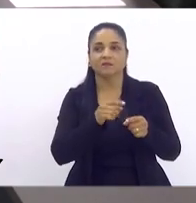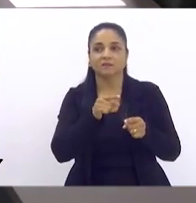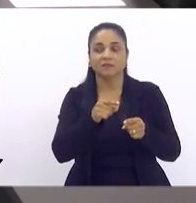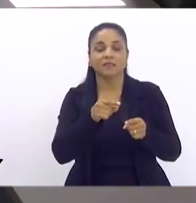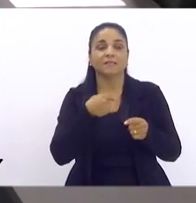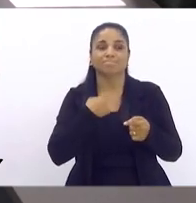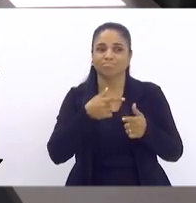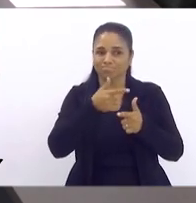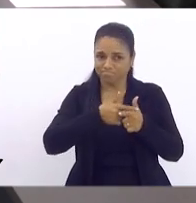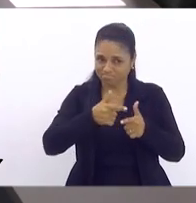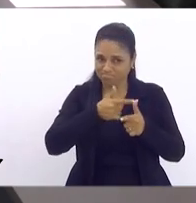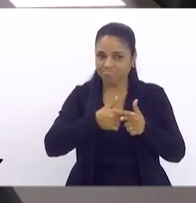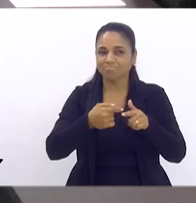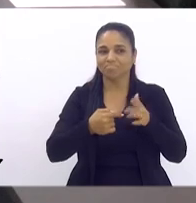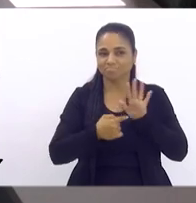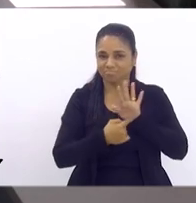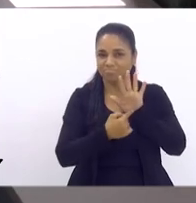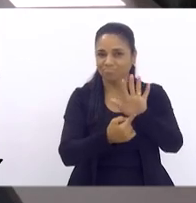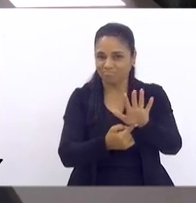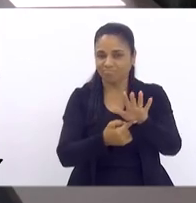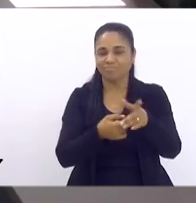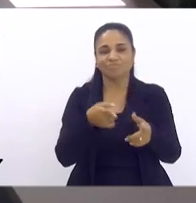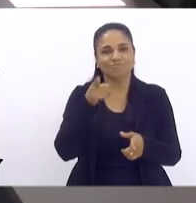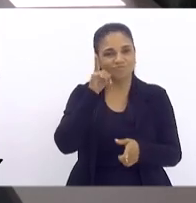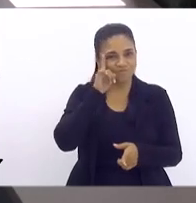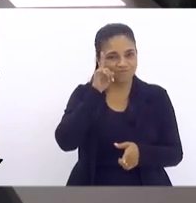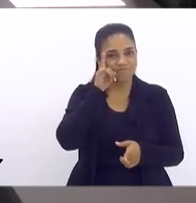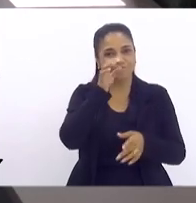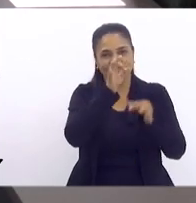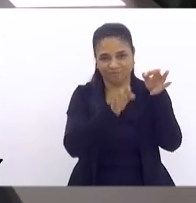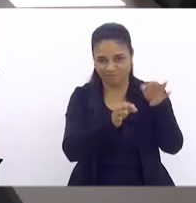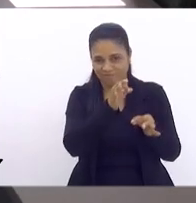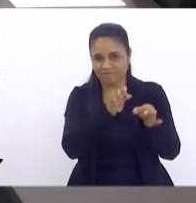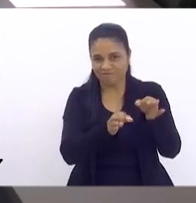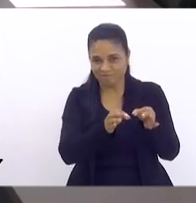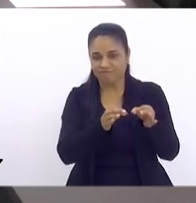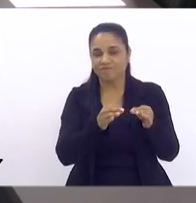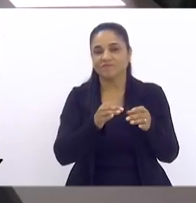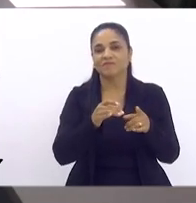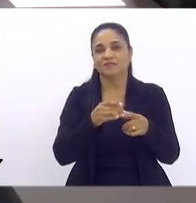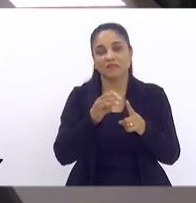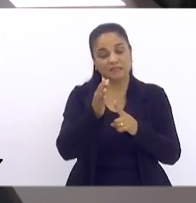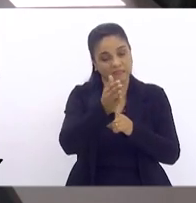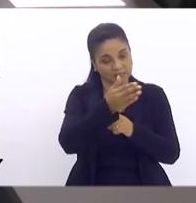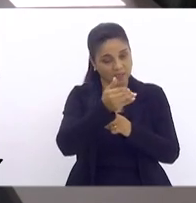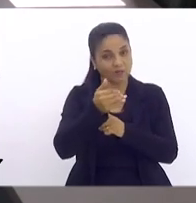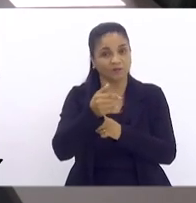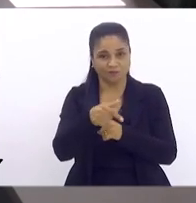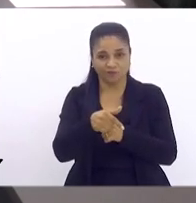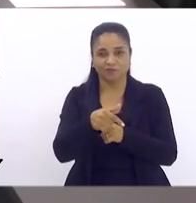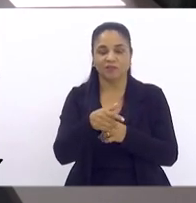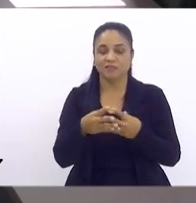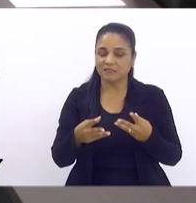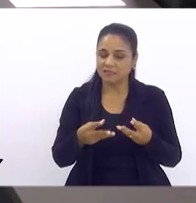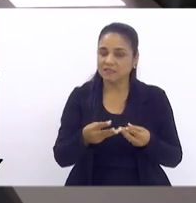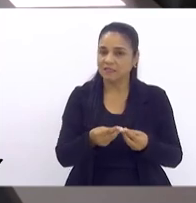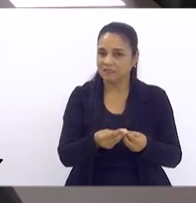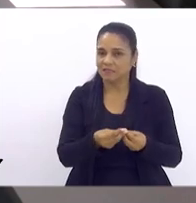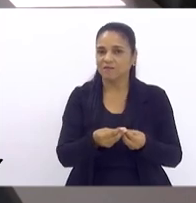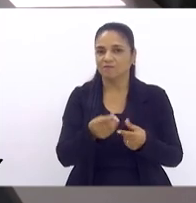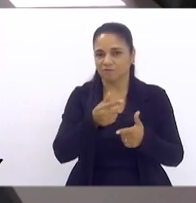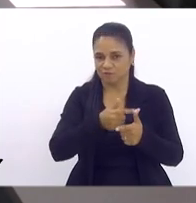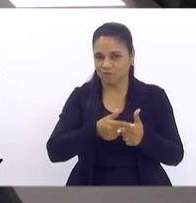dilemas a gente vive no nosso cotidiano em razão muito sensíveis né e com